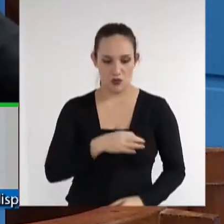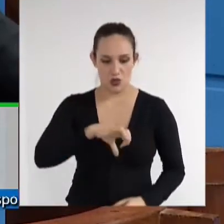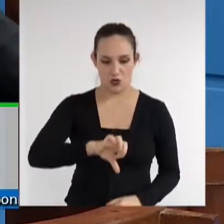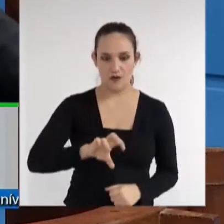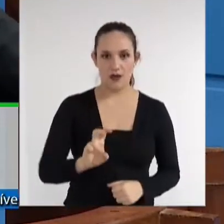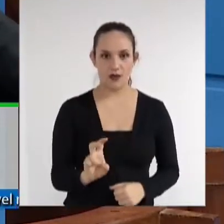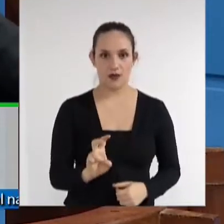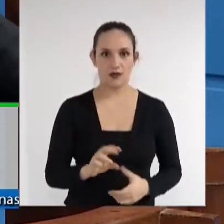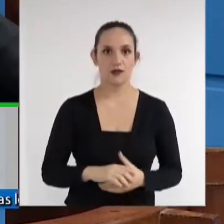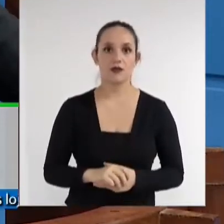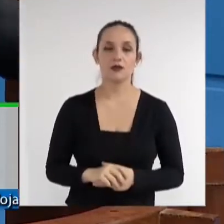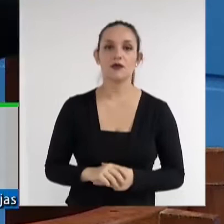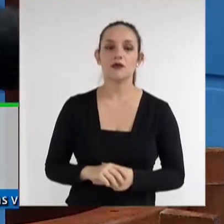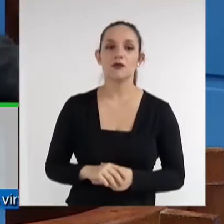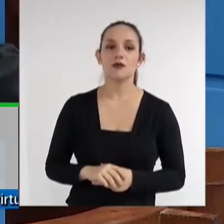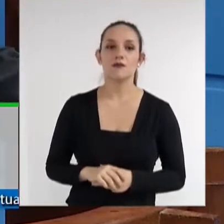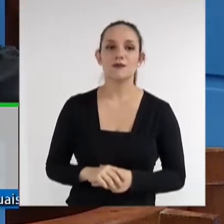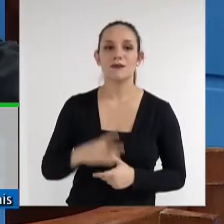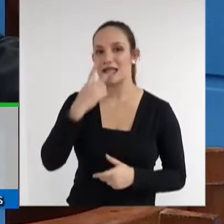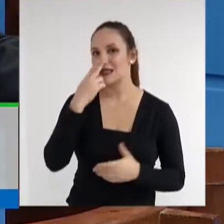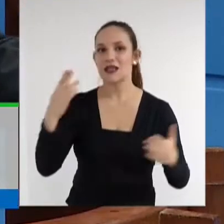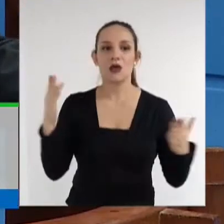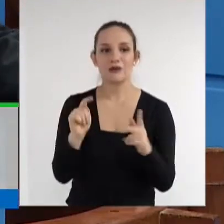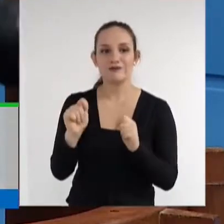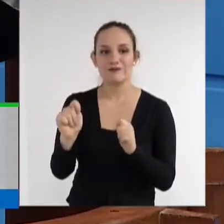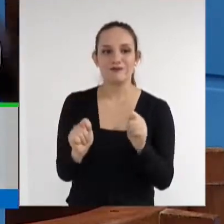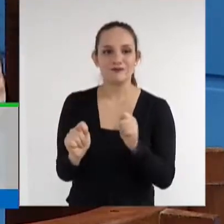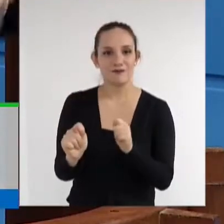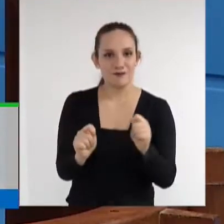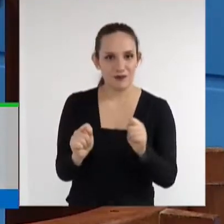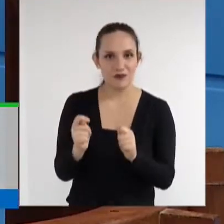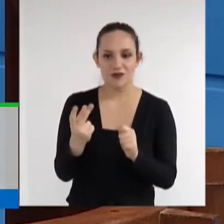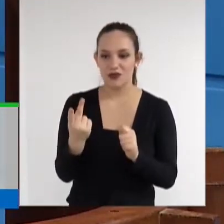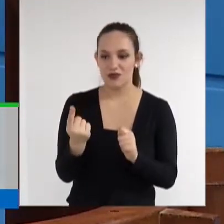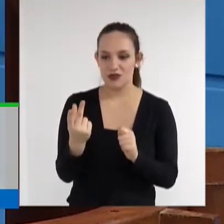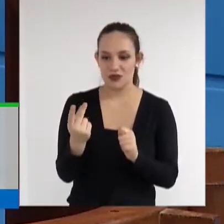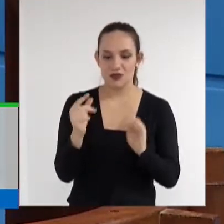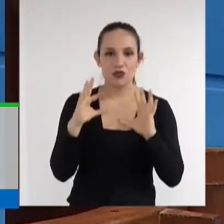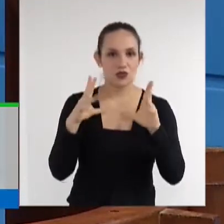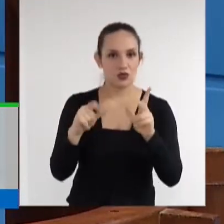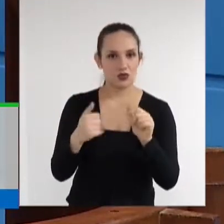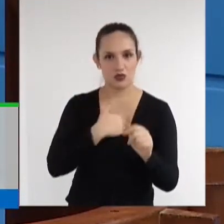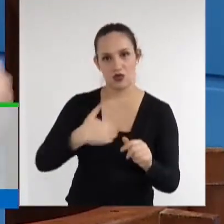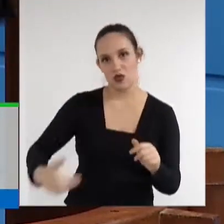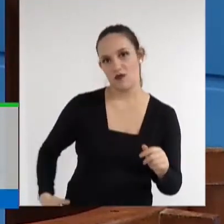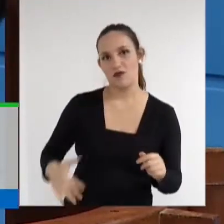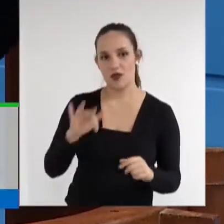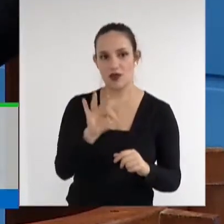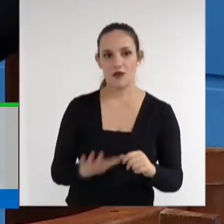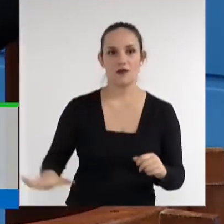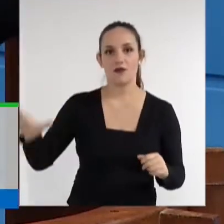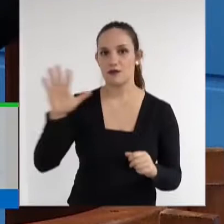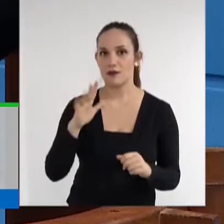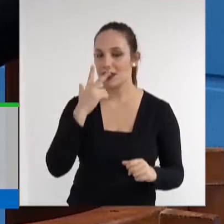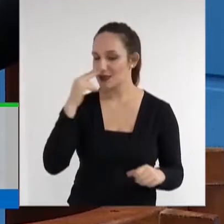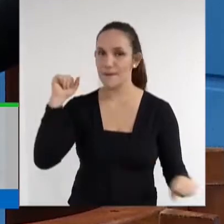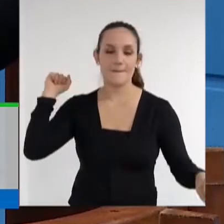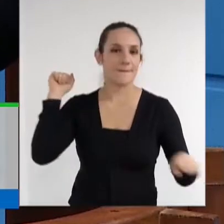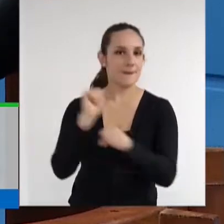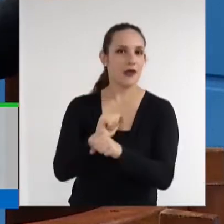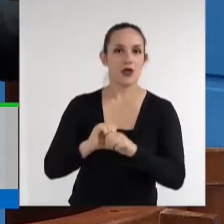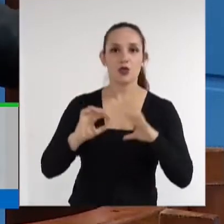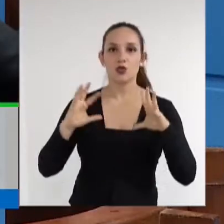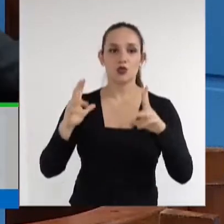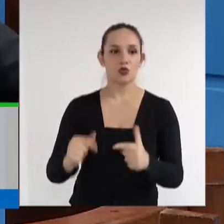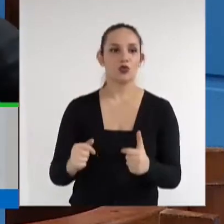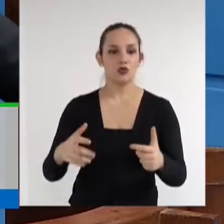95, ela limitou os gastos do governo federal, congelou, na verdade,